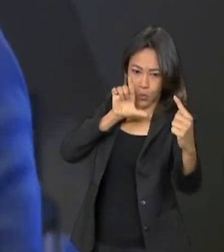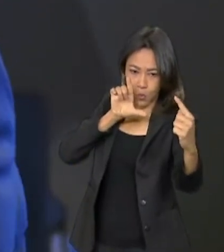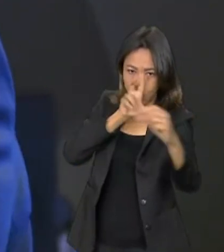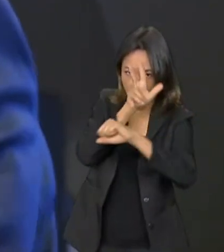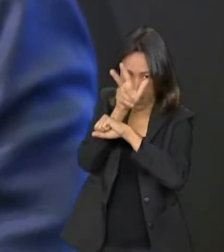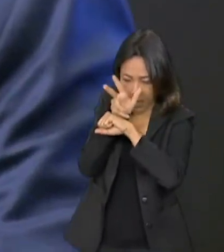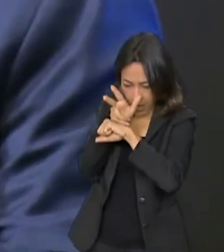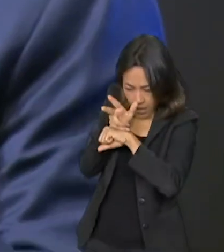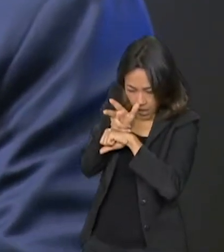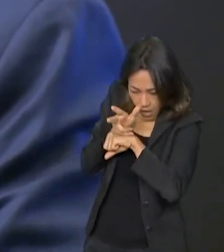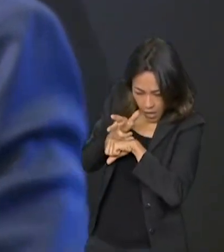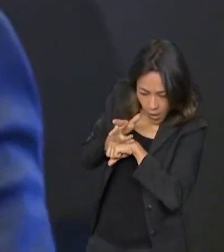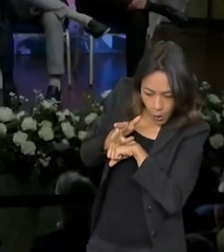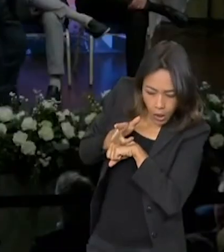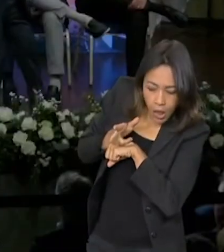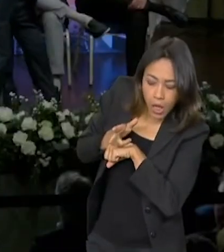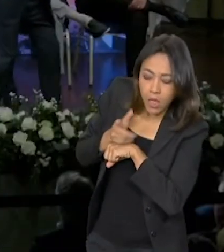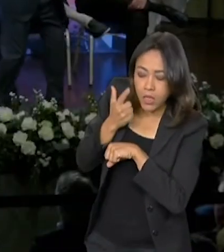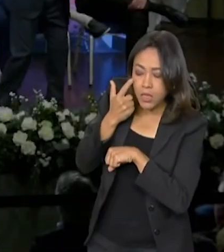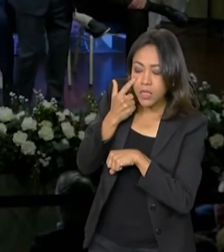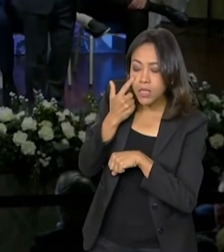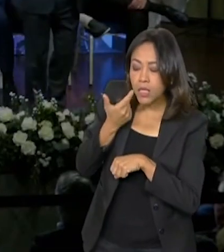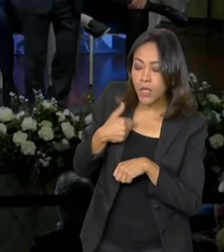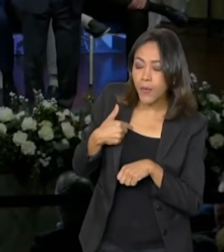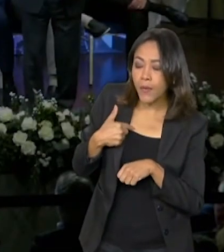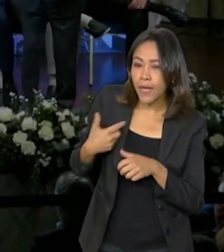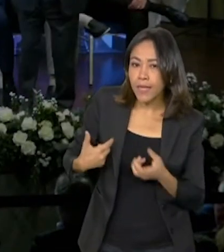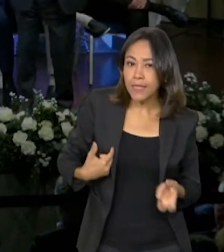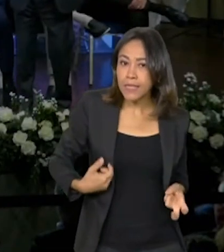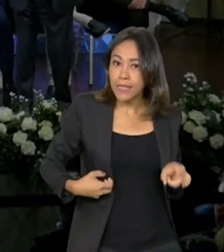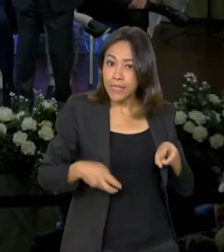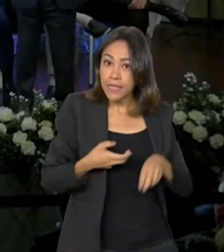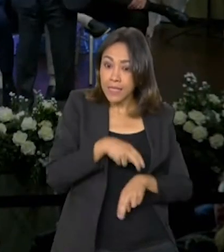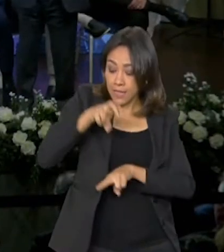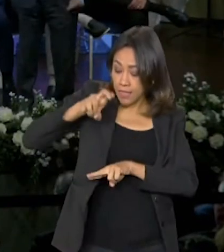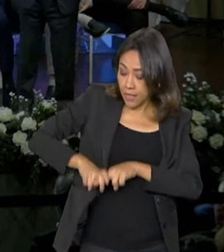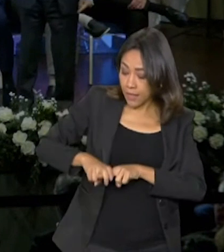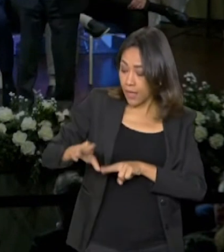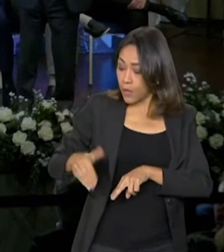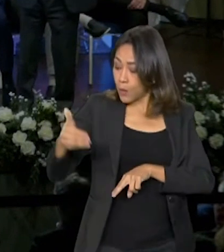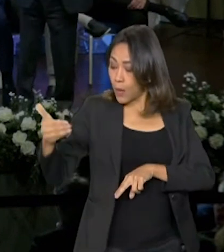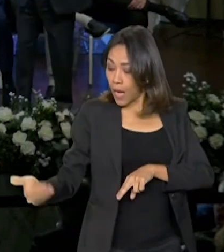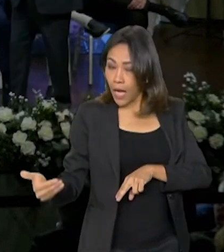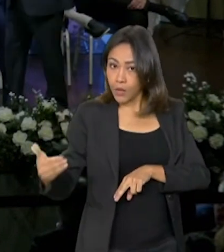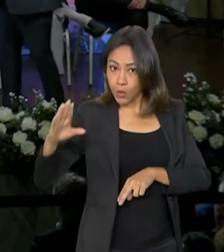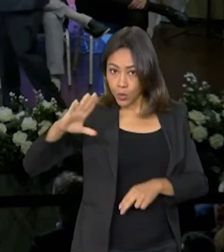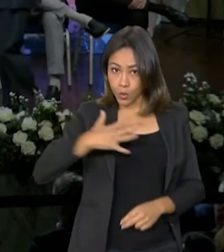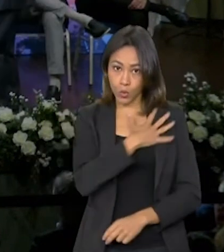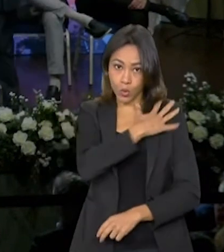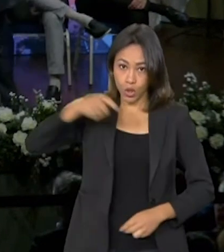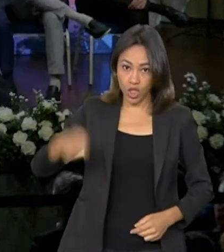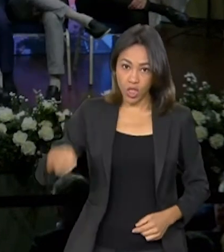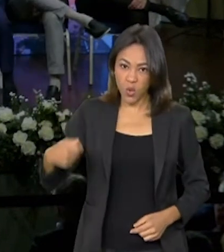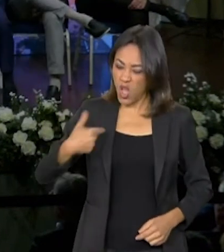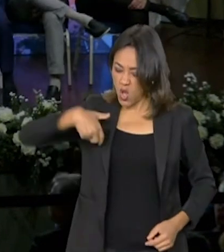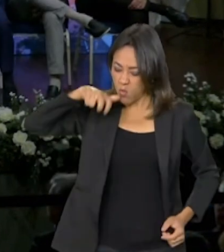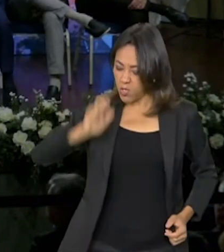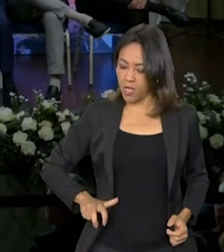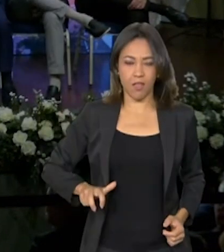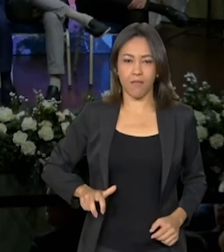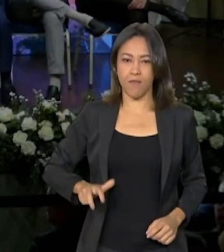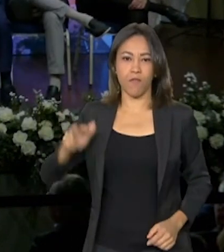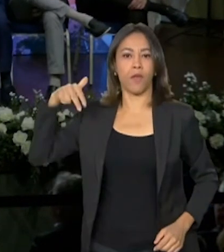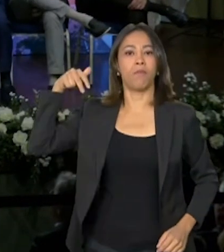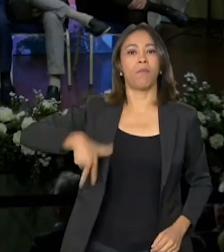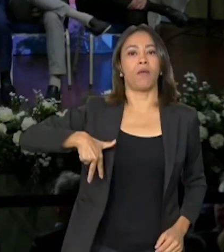aqui, olhando para ver se eu ia sentar perto do ditador. Pois eu não almocei, fiquei em pé para não tirar a fotografia.